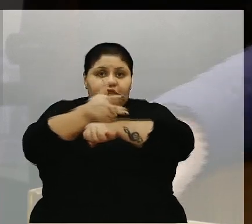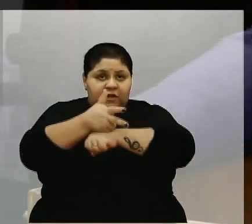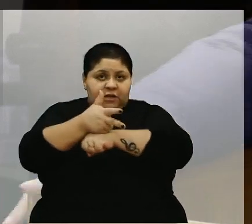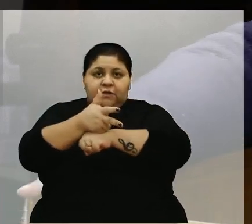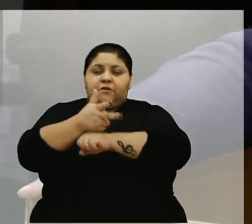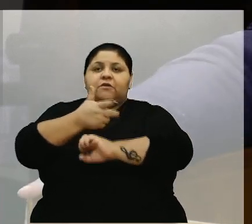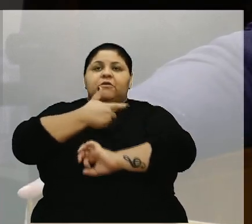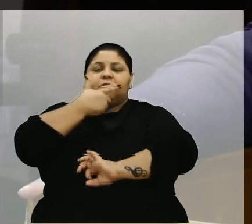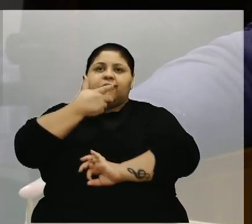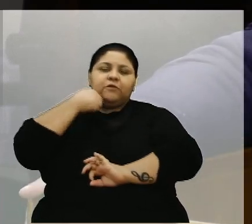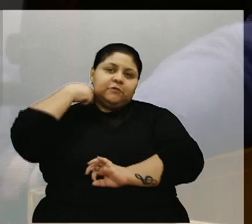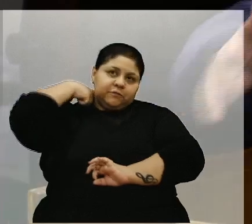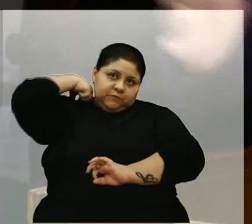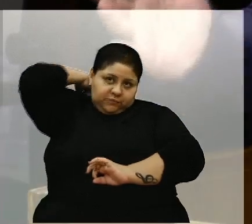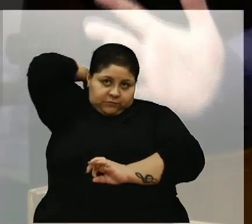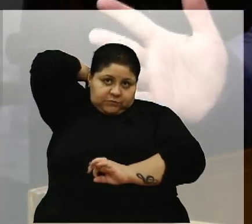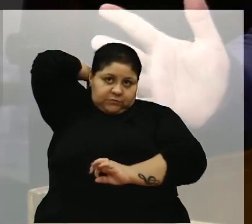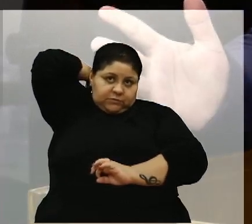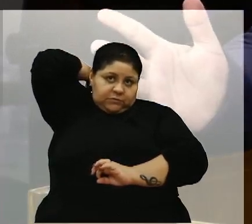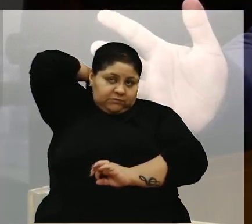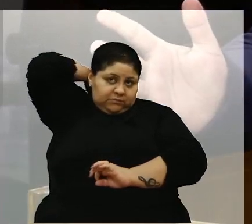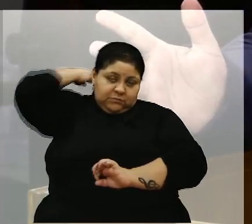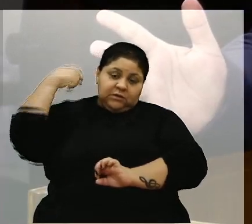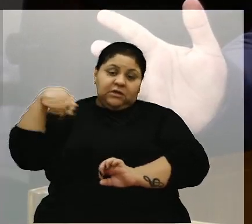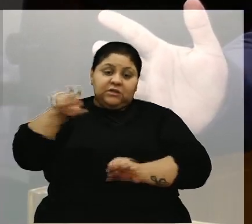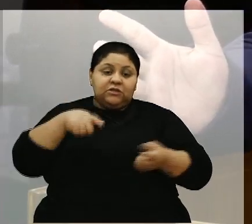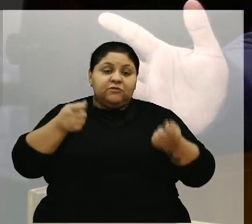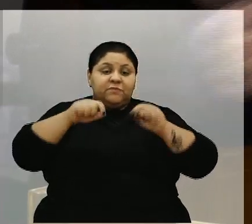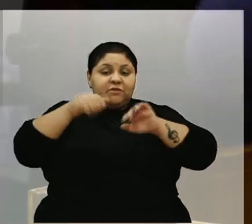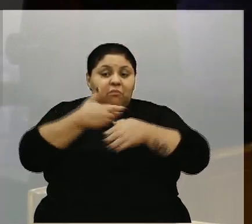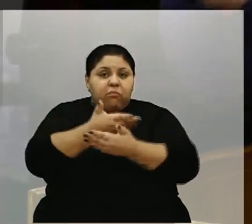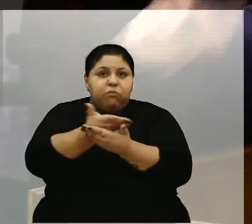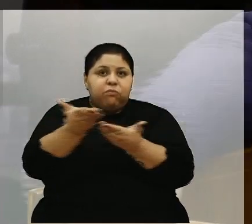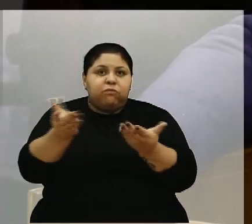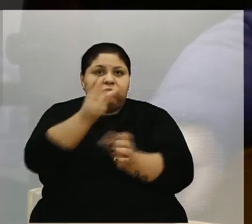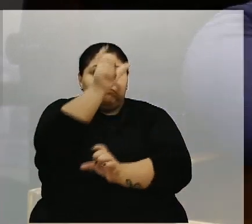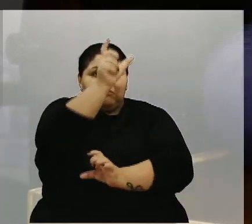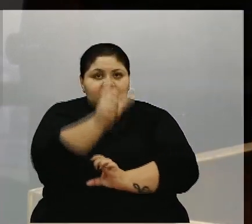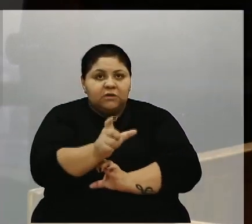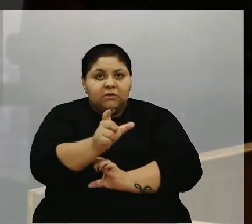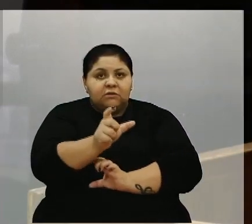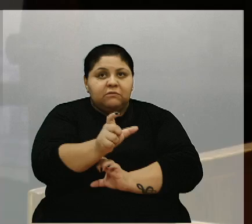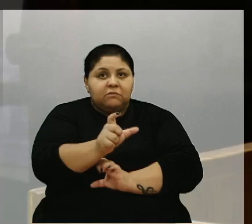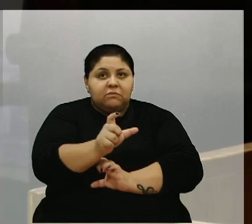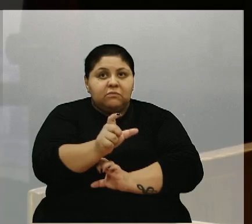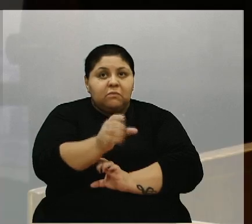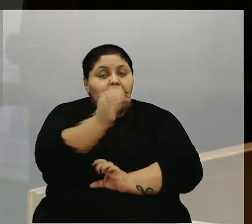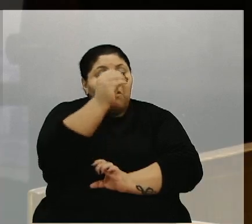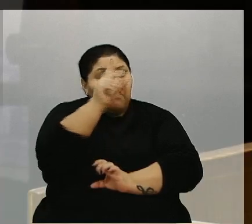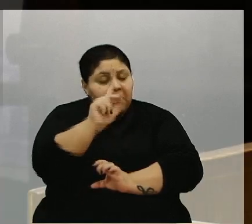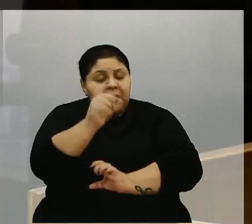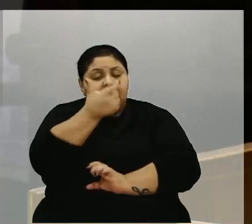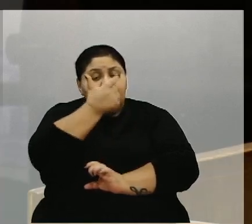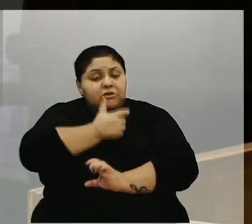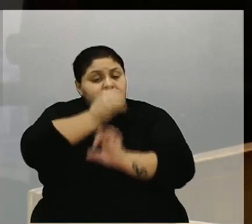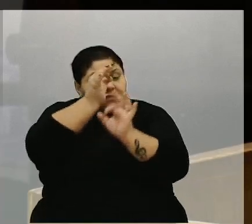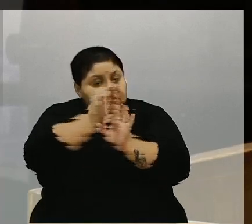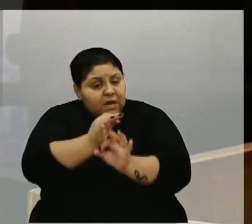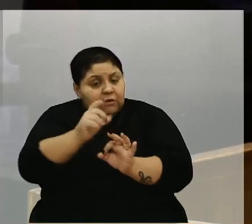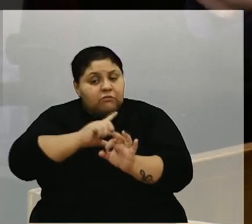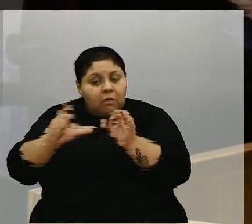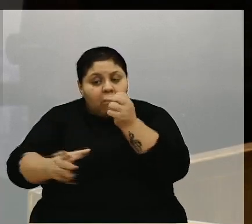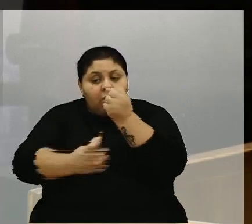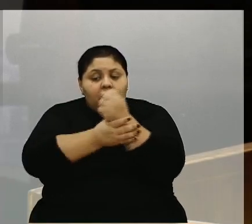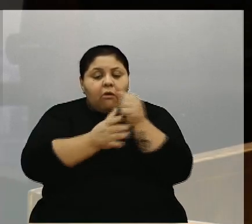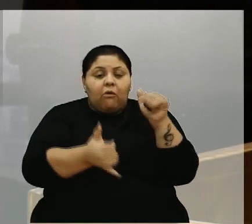ele dizia que a gente precisa buscar espaços dignos para as pessoas. Isso eu concordo. Temos que garantir